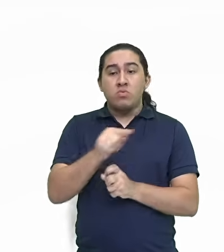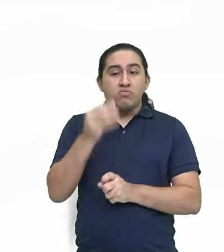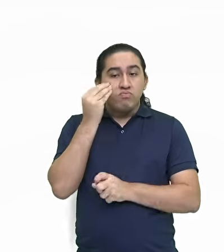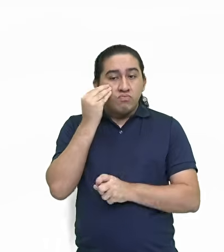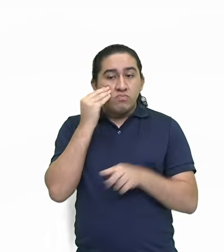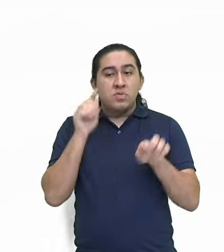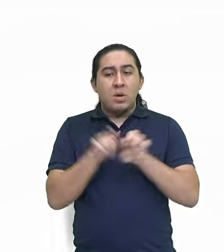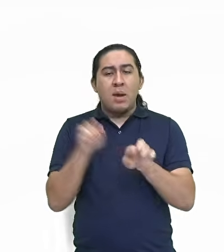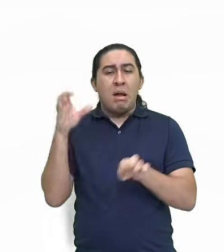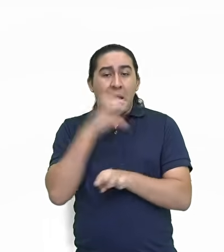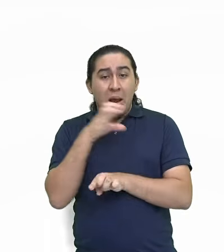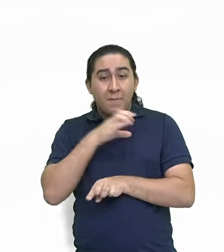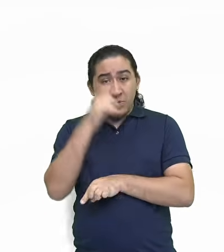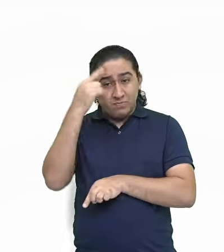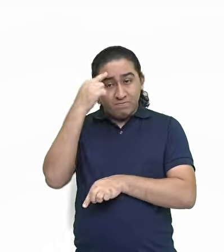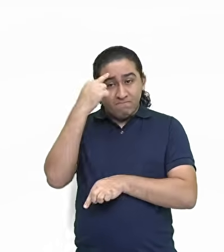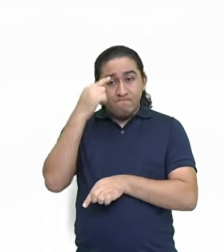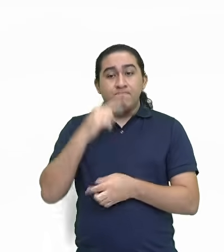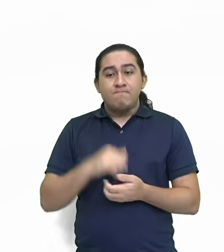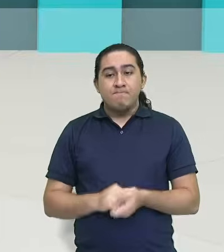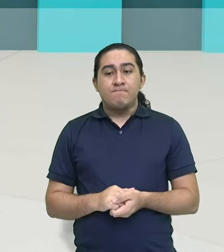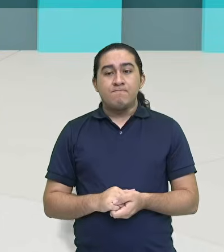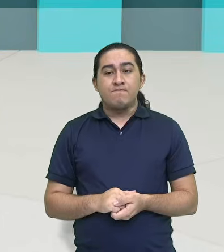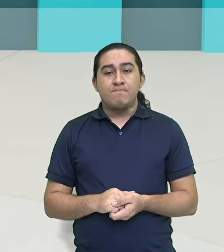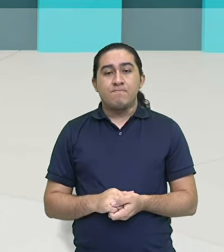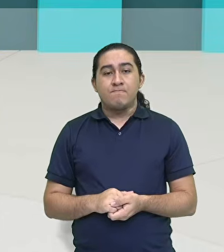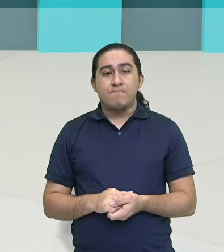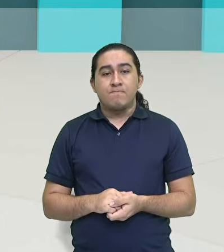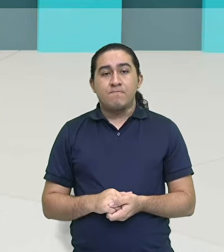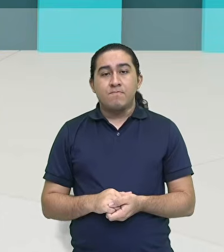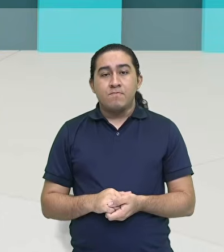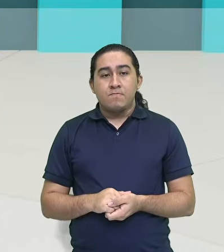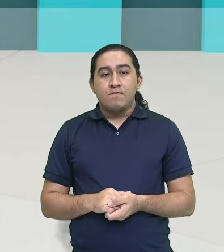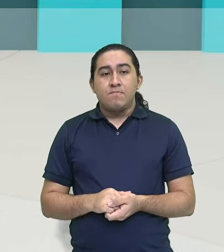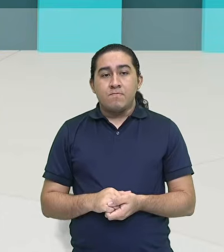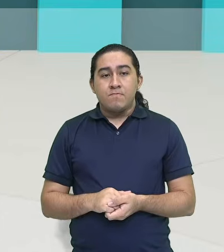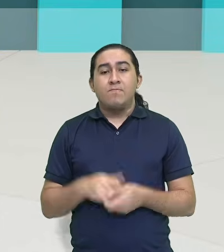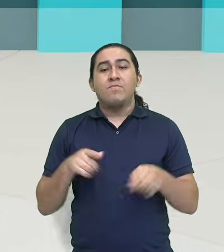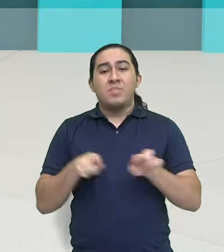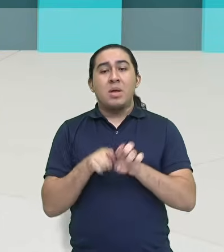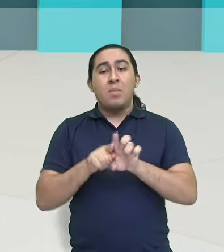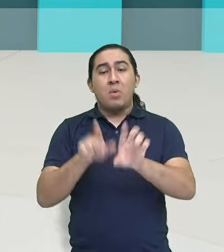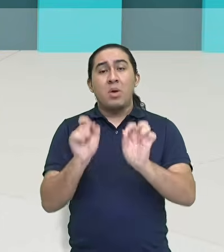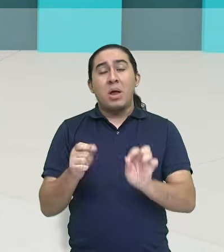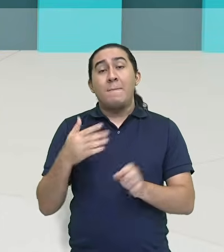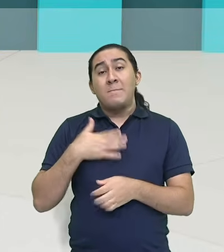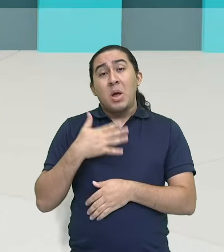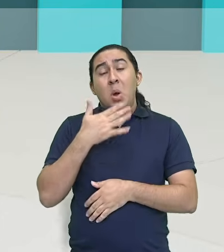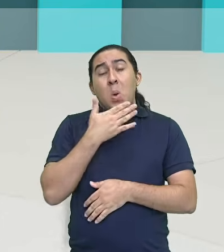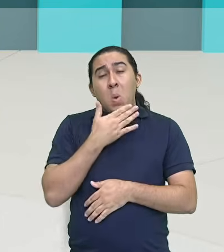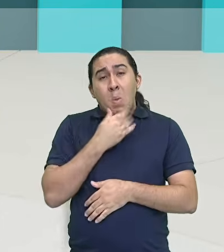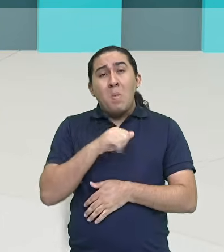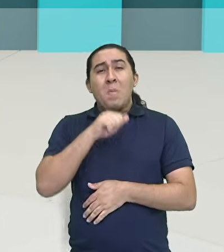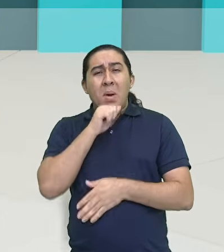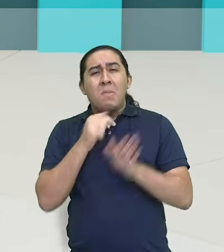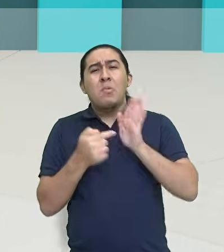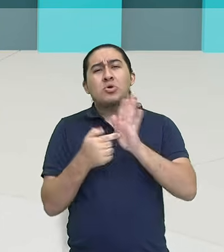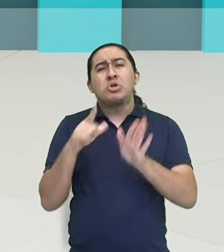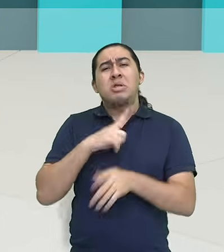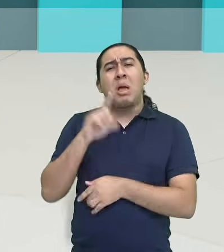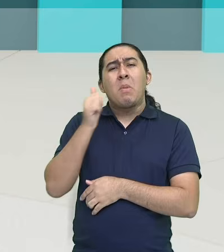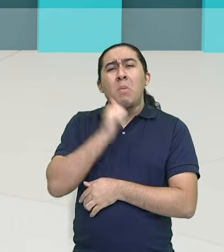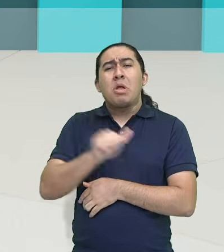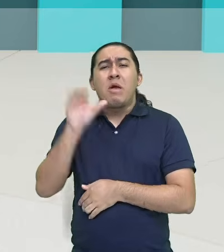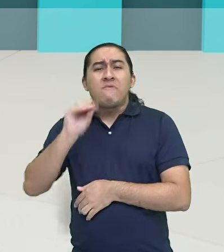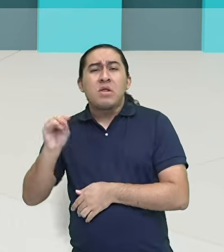aqui comigo rapidinho o raciocínio, antes de falar das características. Inclusive, quem apresentou para mim foi meu pai. Olha, tem uma moça aqui falando,